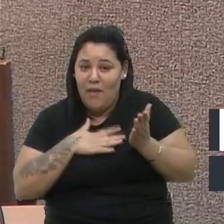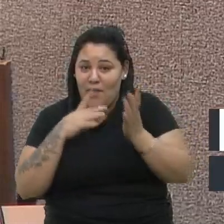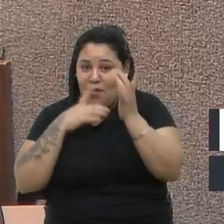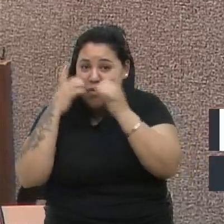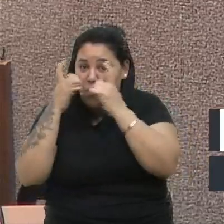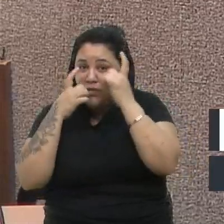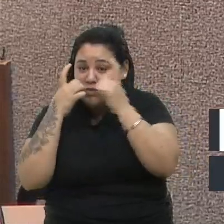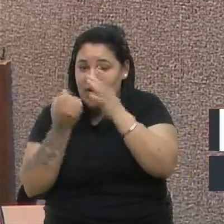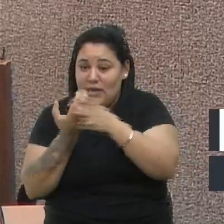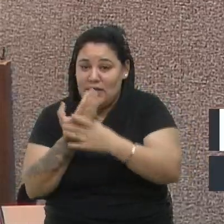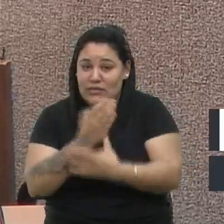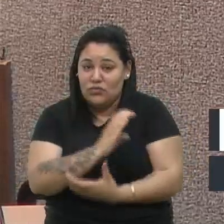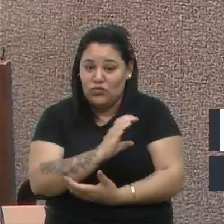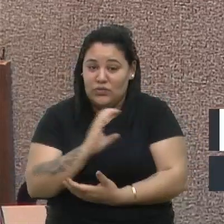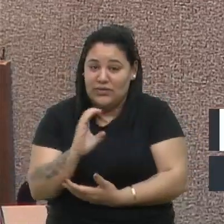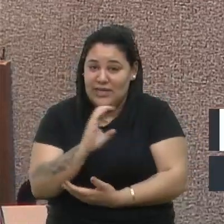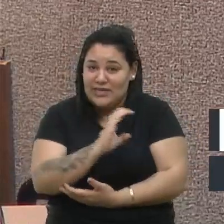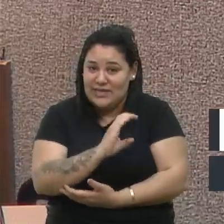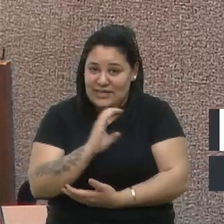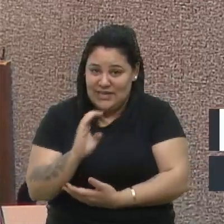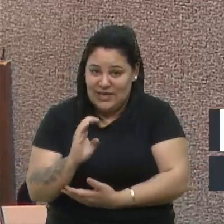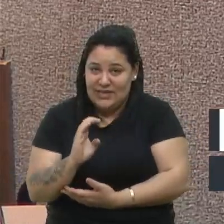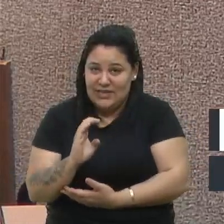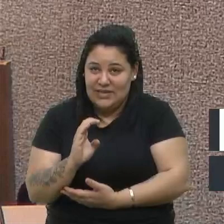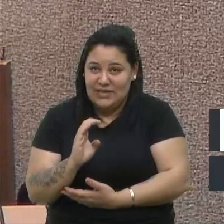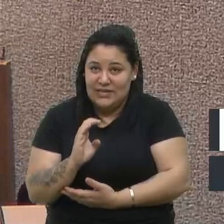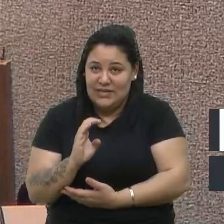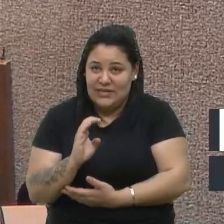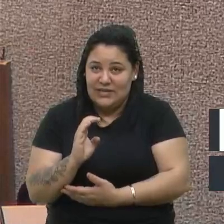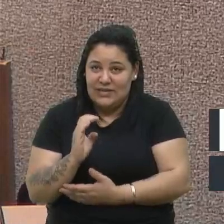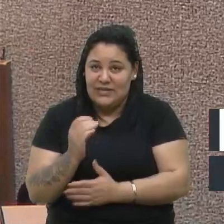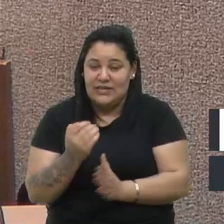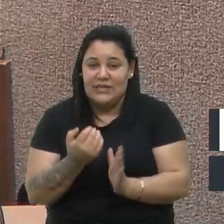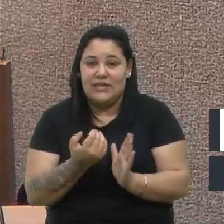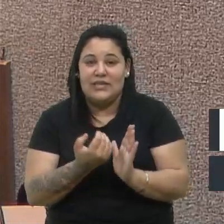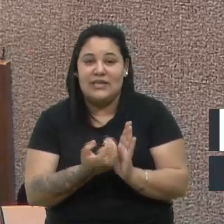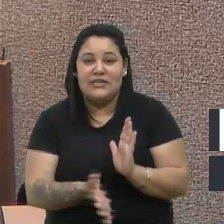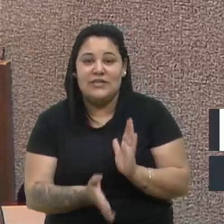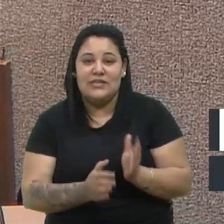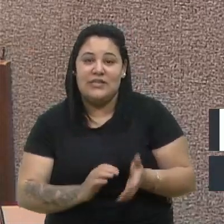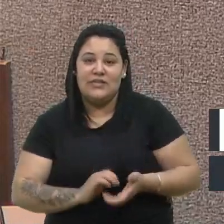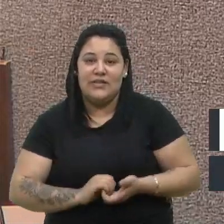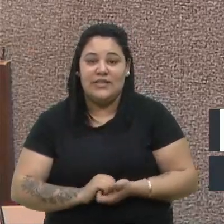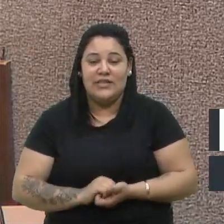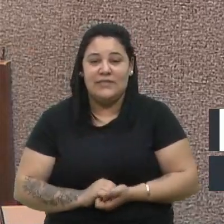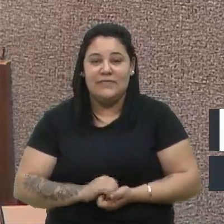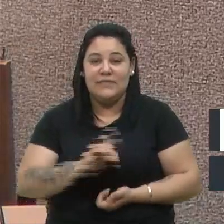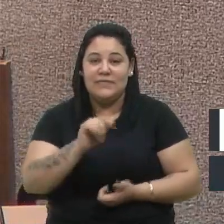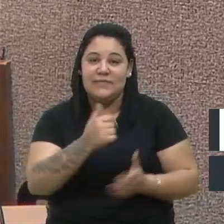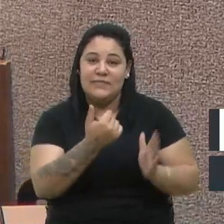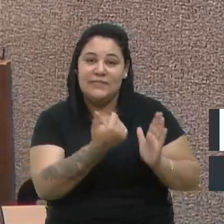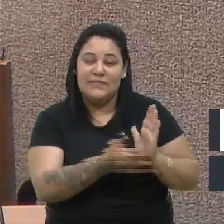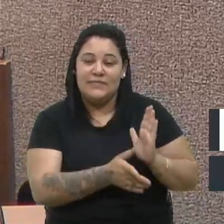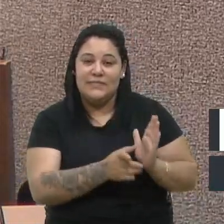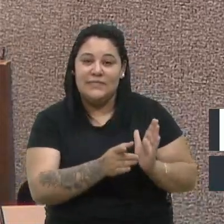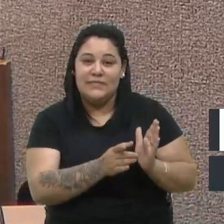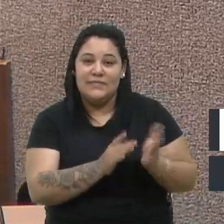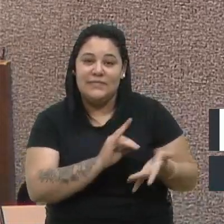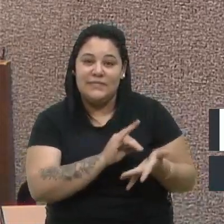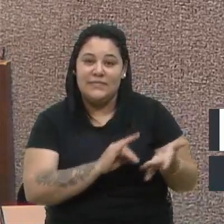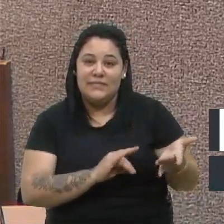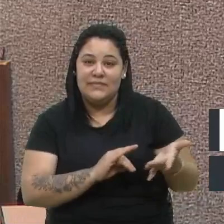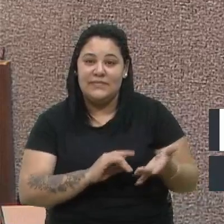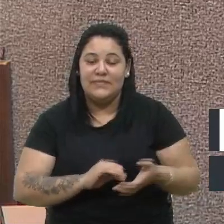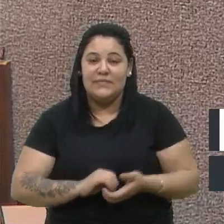CC, ela se perdeu diante dos argumentos que eu vi aqui, da vereadora Tati, de